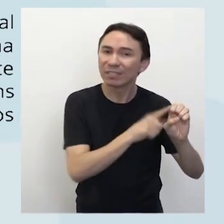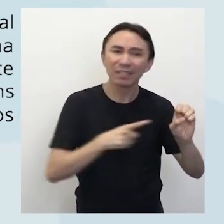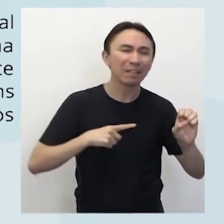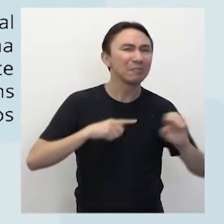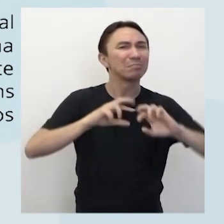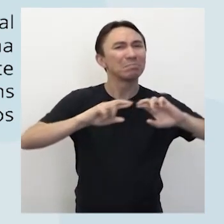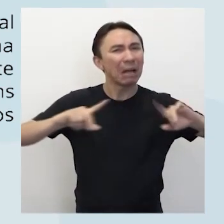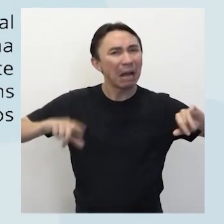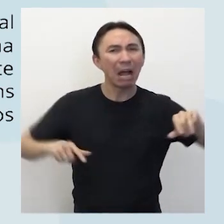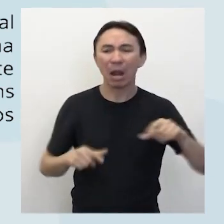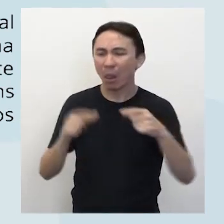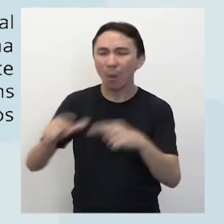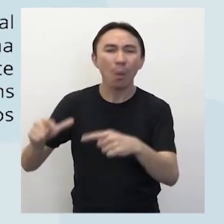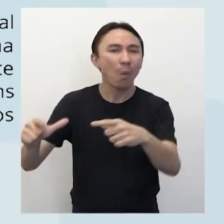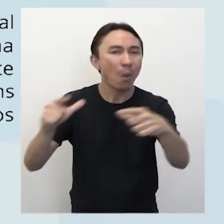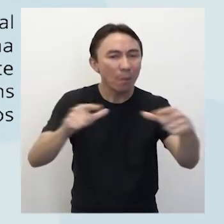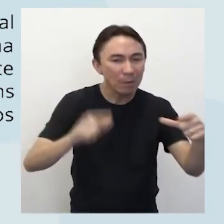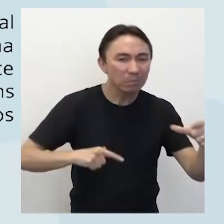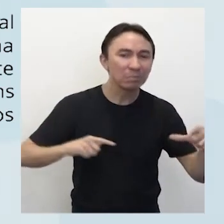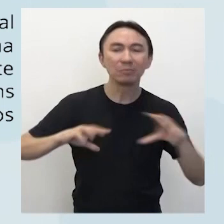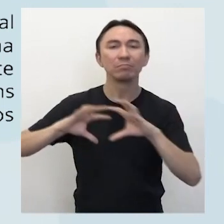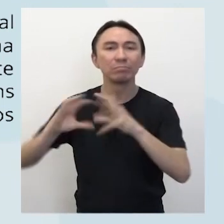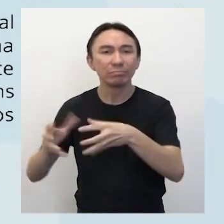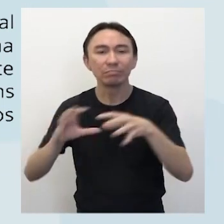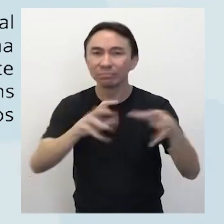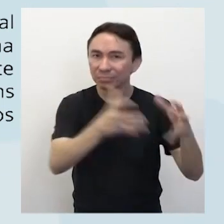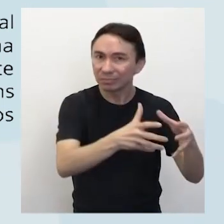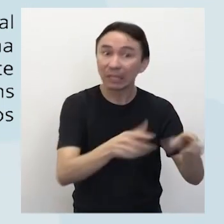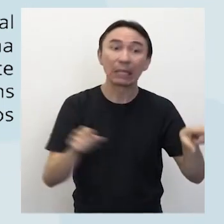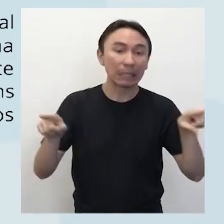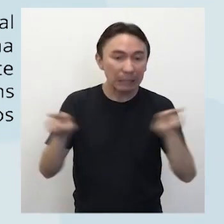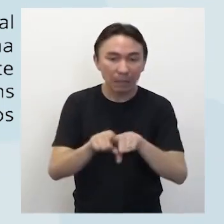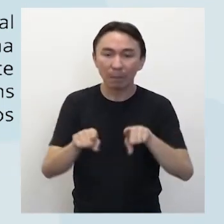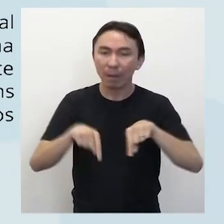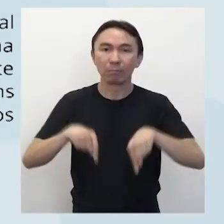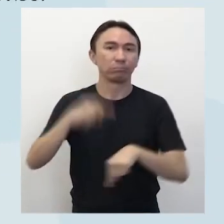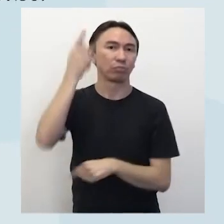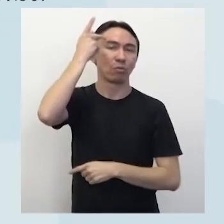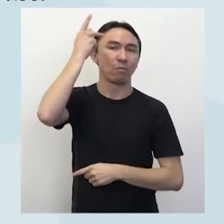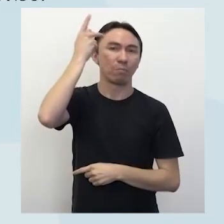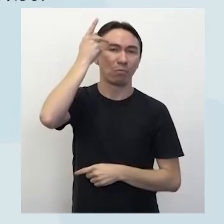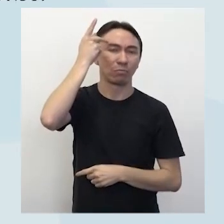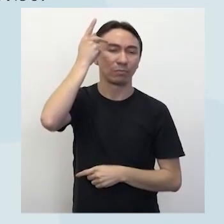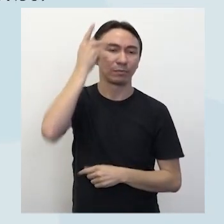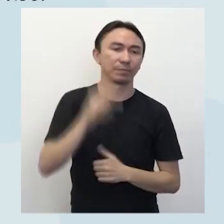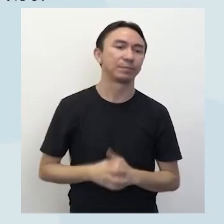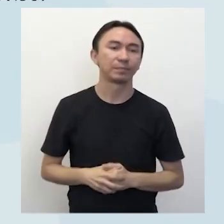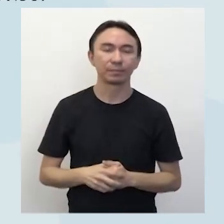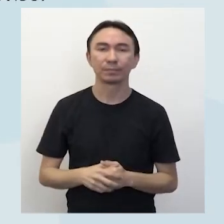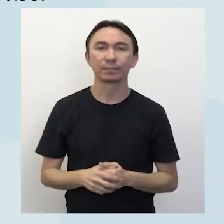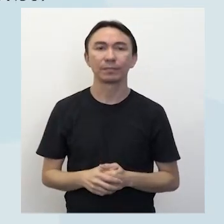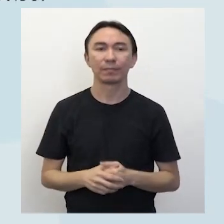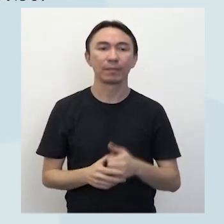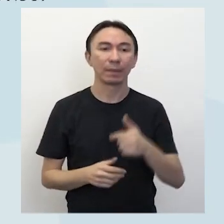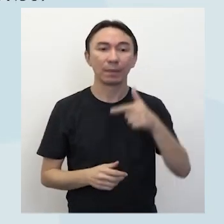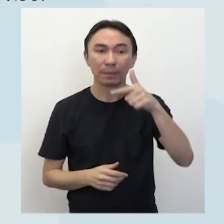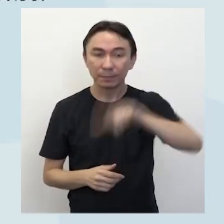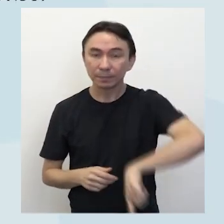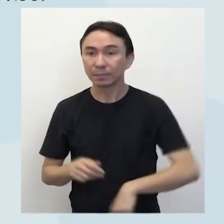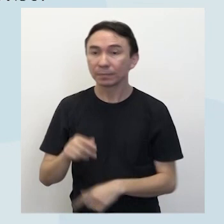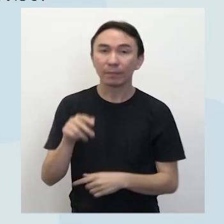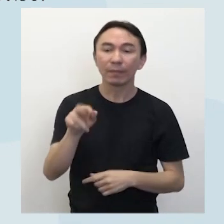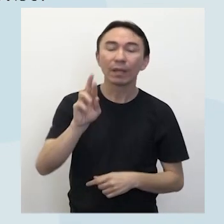vários lugares, inclusive em São Paulo. Né? Mas, vou além.